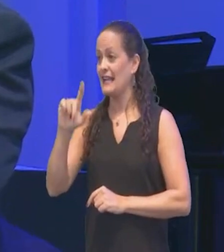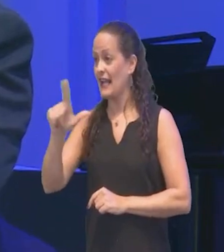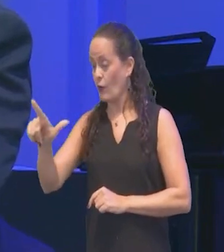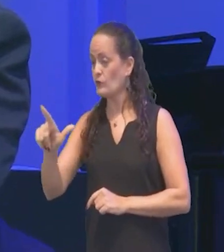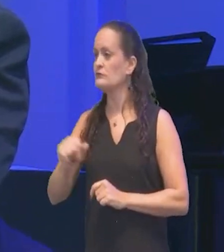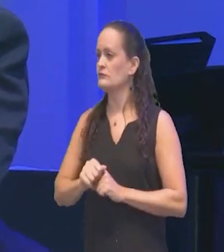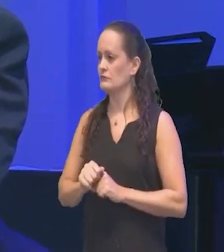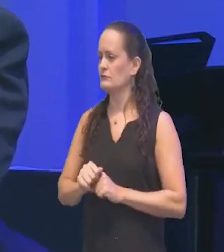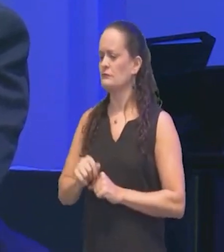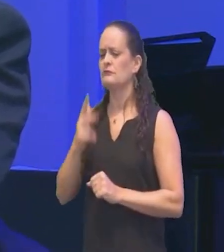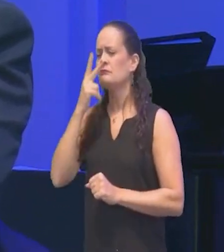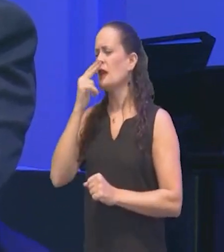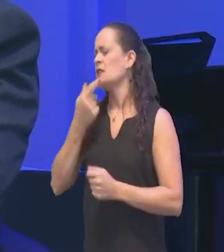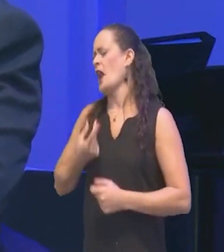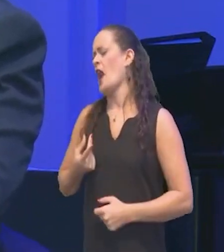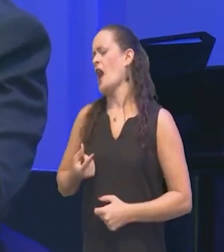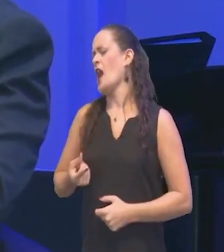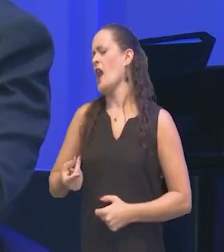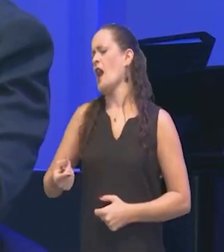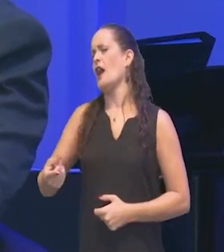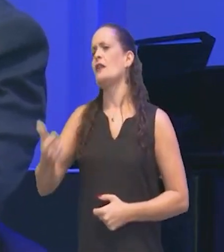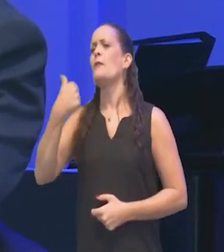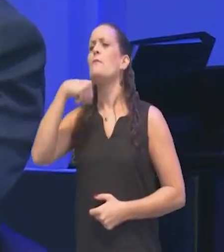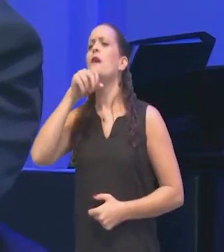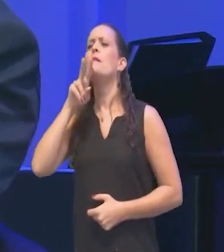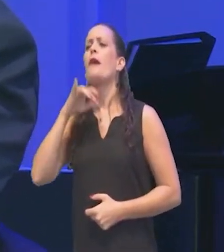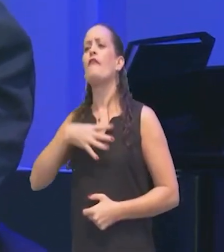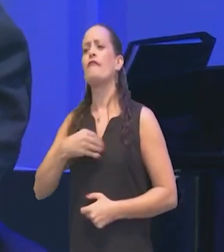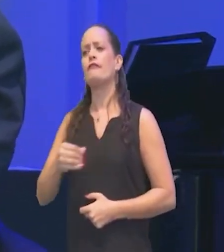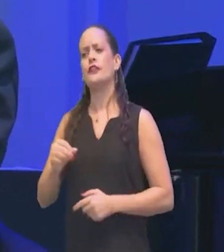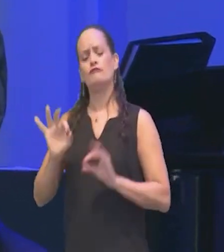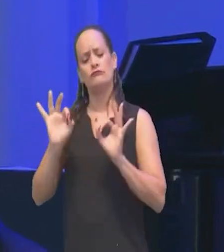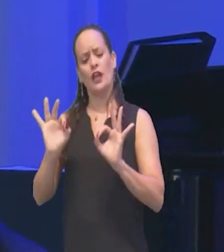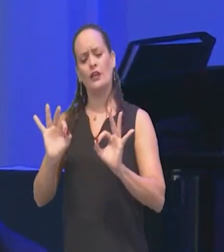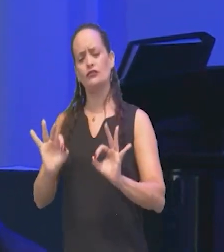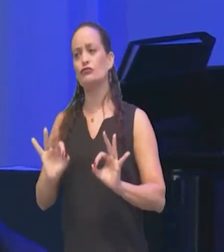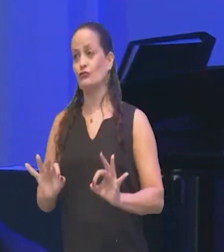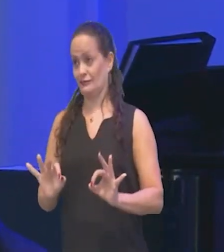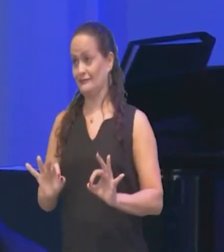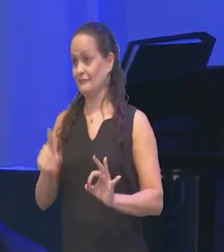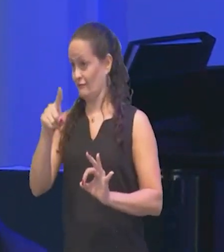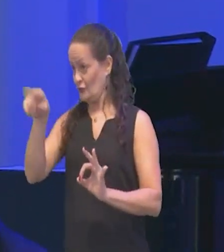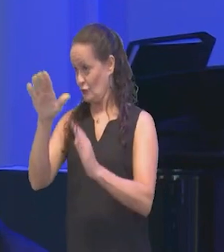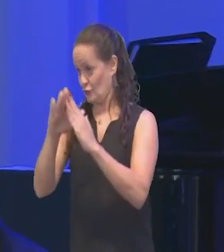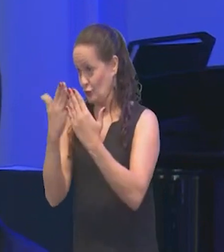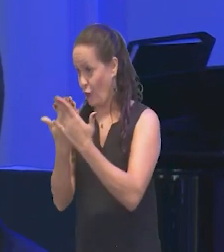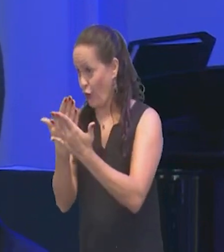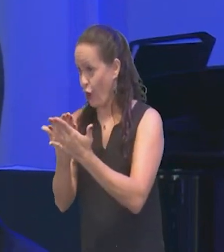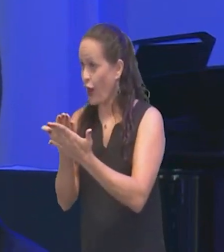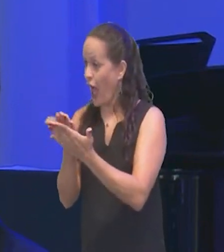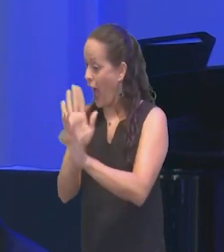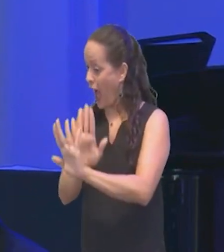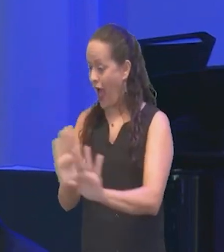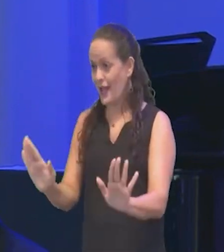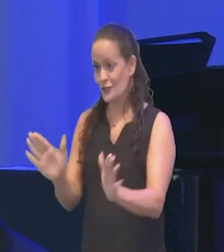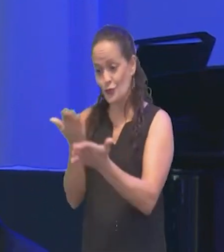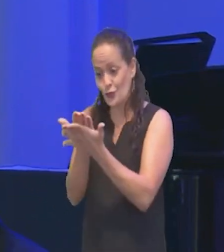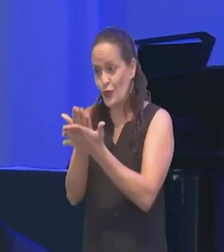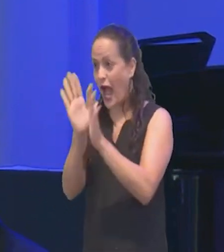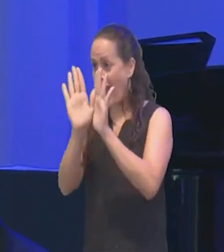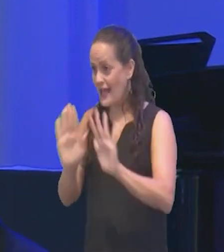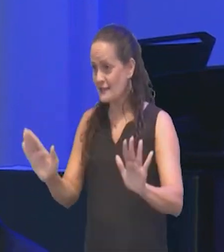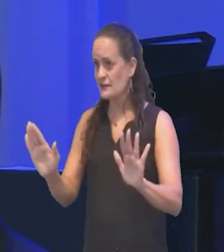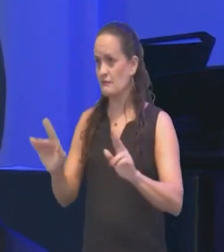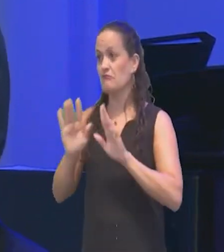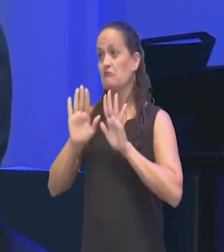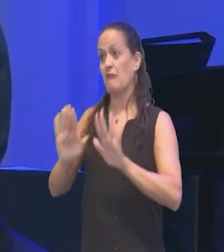união eterna. Mas, conforme estudamos e conforme acompanhamos, com todas as mudanças